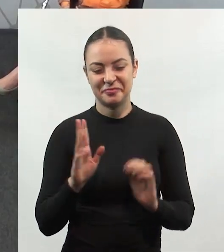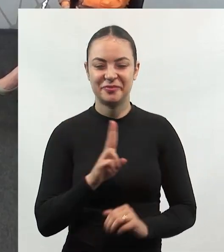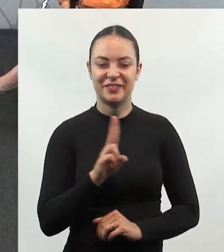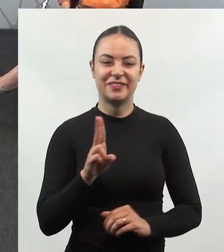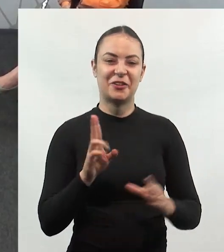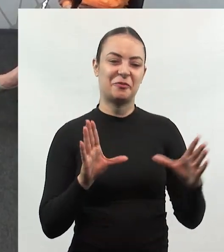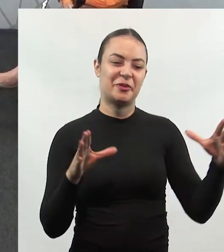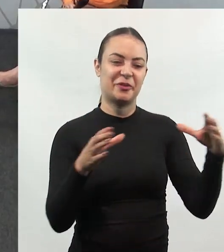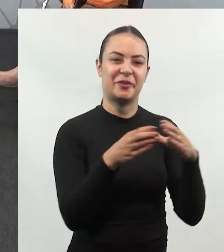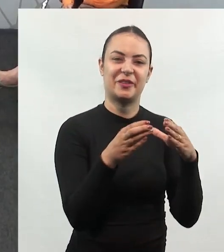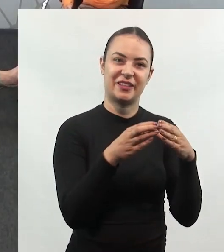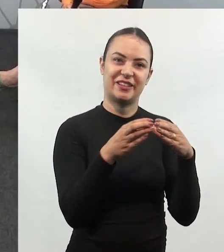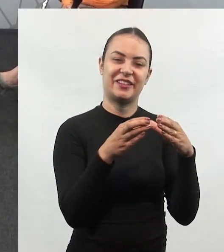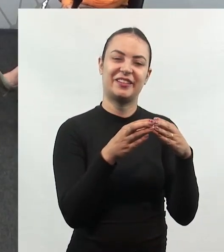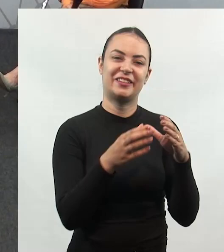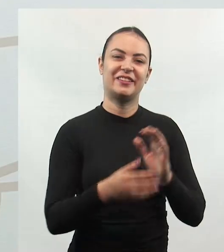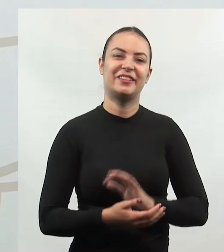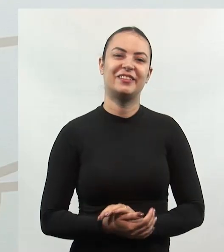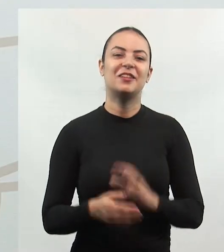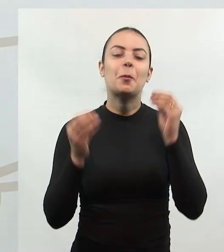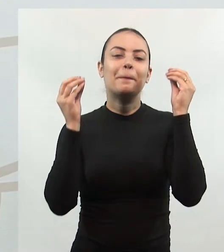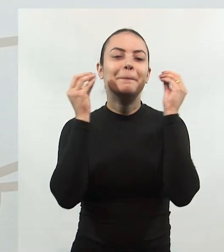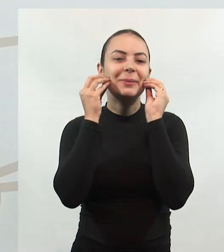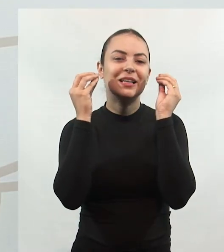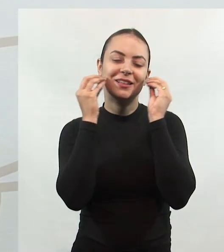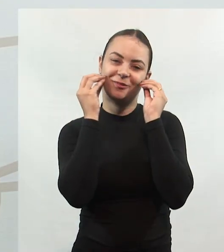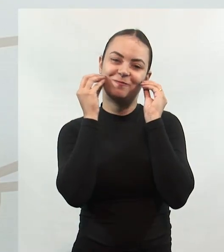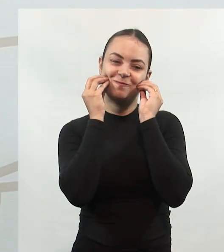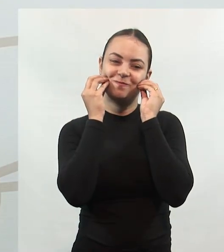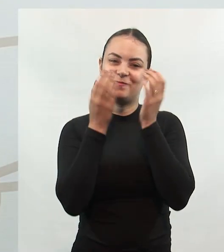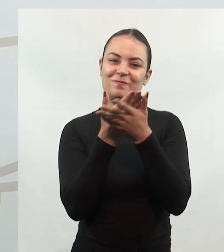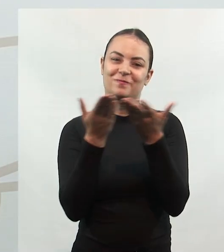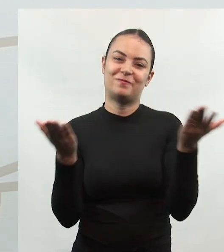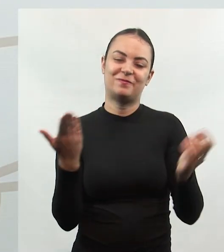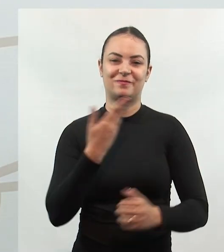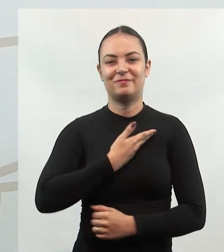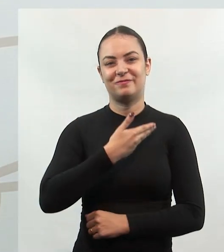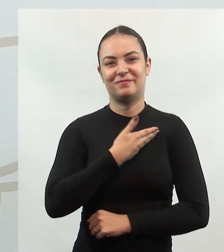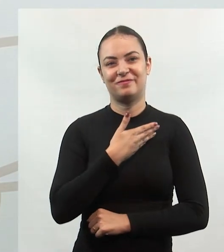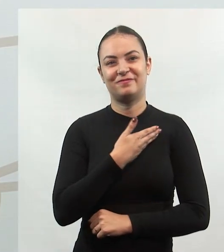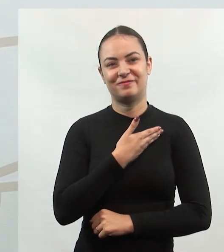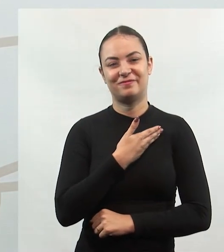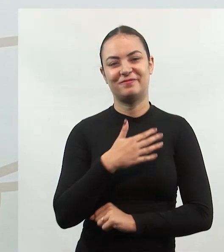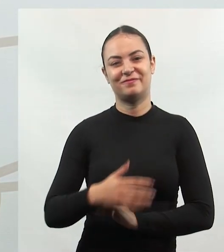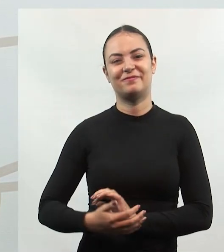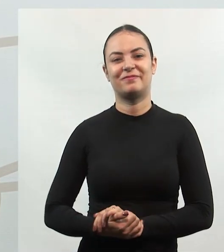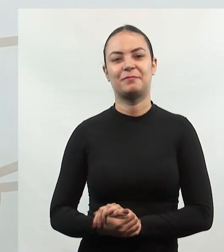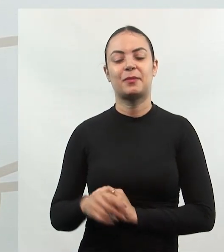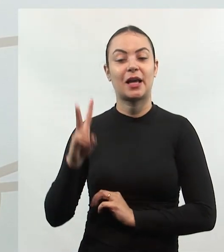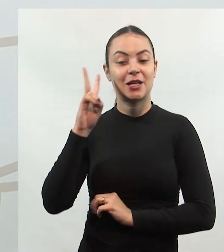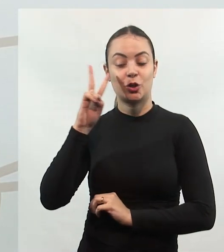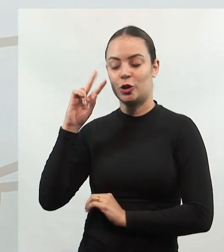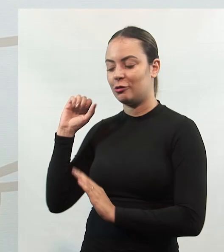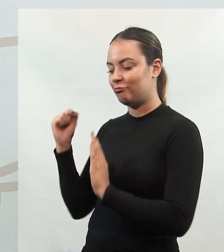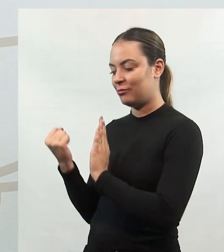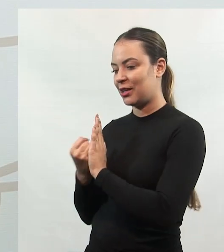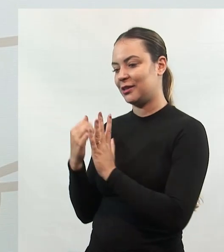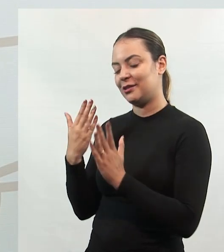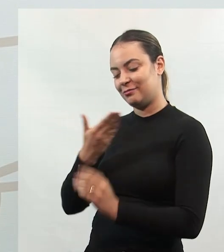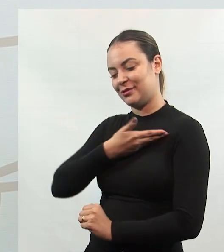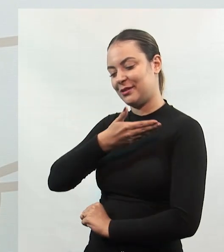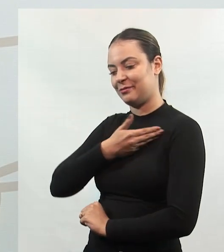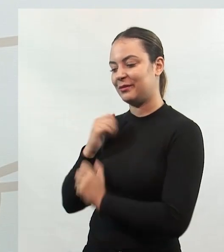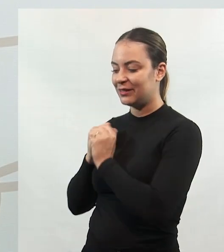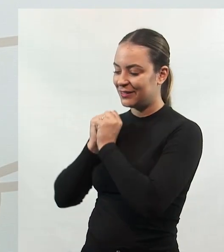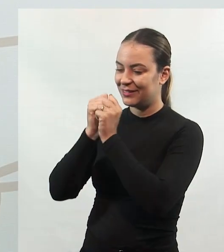bebe tequila, não, tá? Não entendi, é só o nome. Então, mandar um beijão para elas, assim, dizer que elas